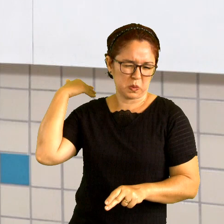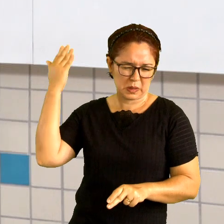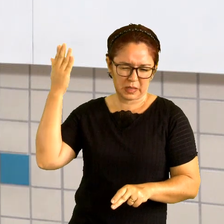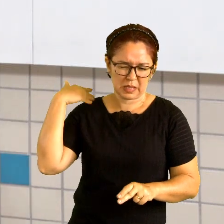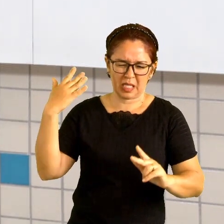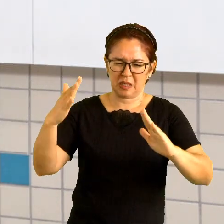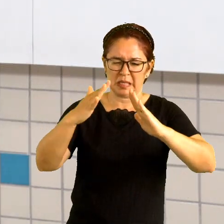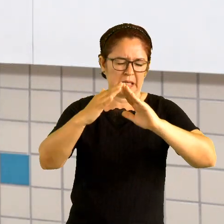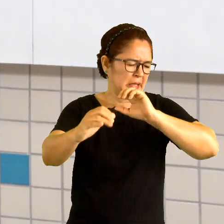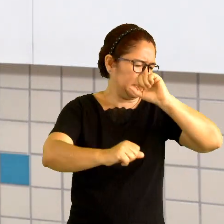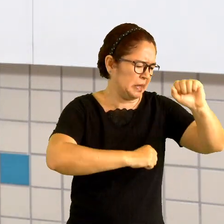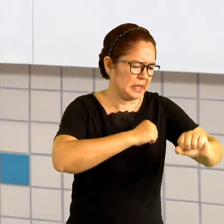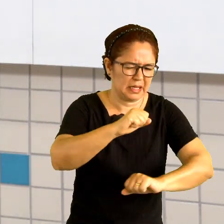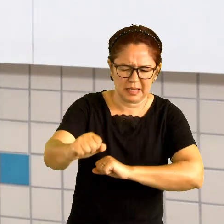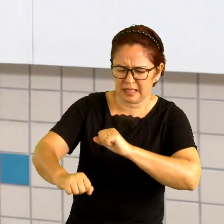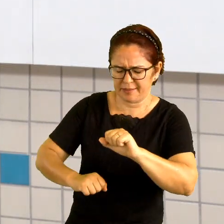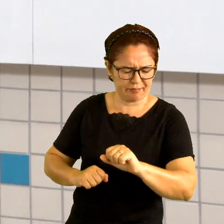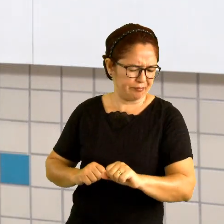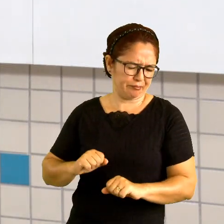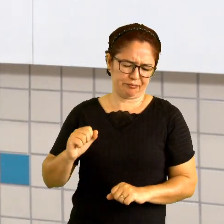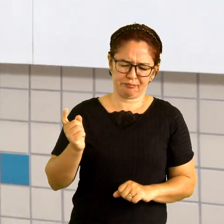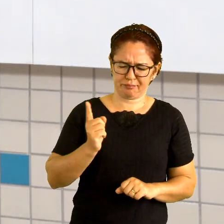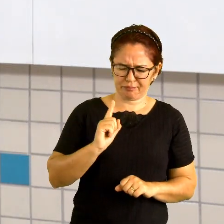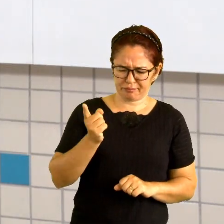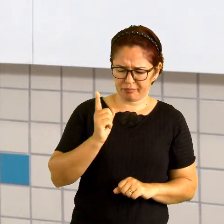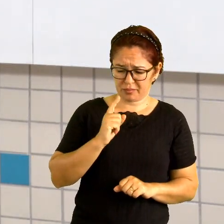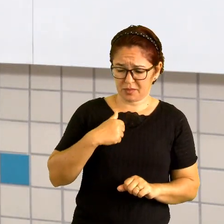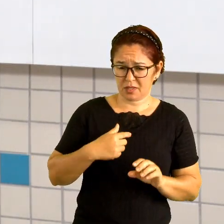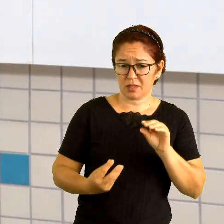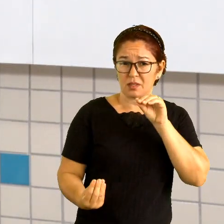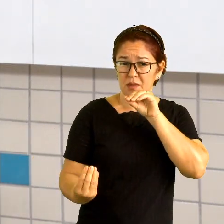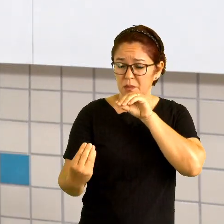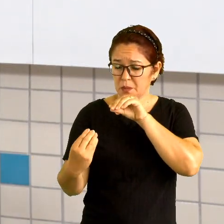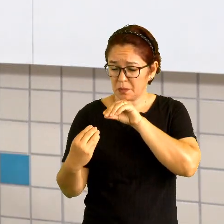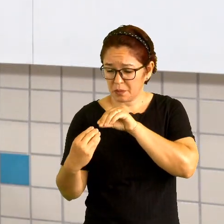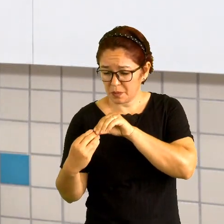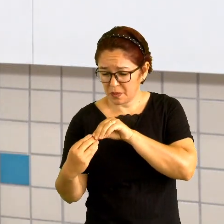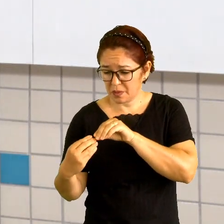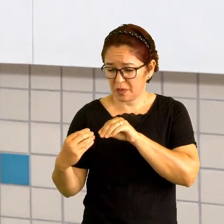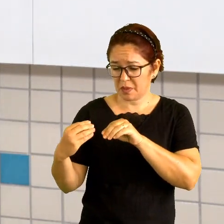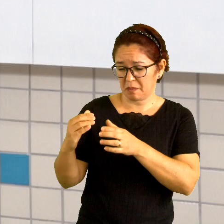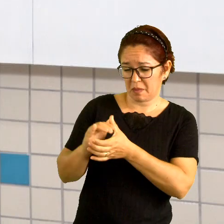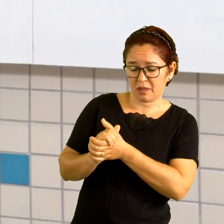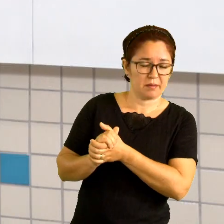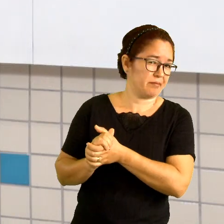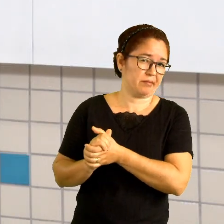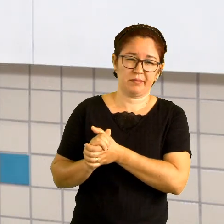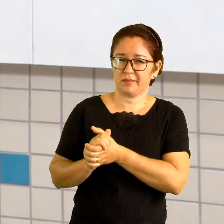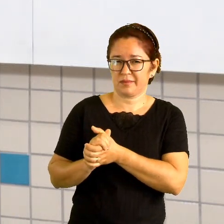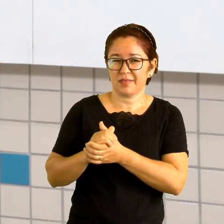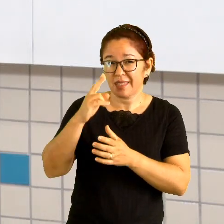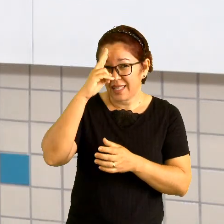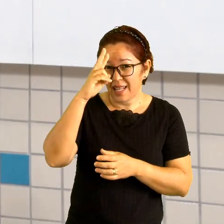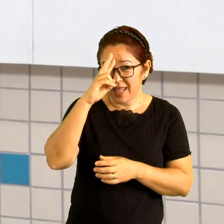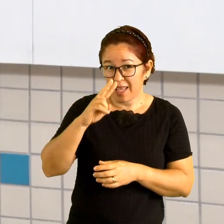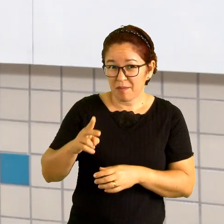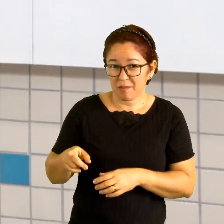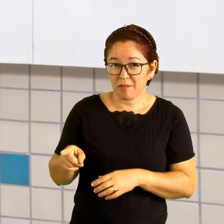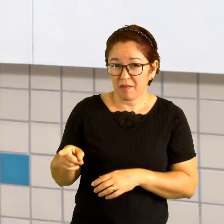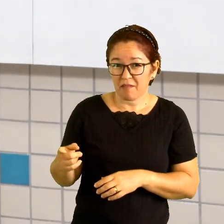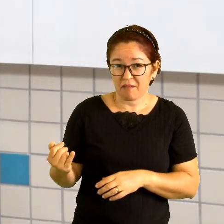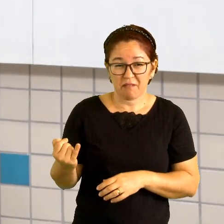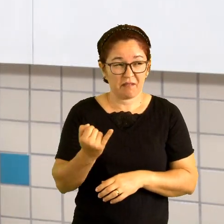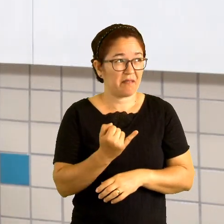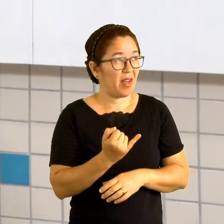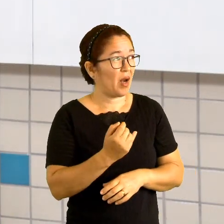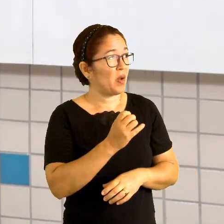ela não aceitou a proposta da rã, que dizia ser o príncipe, que se ela beijasse ele ia voltar à sua